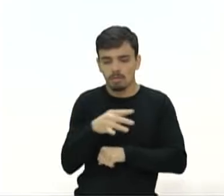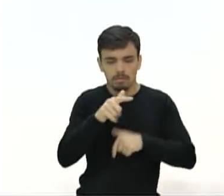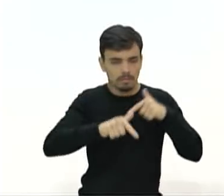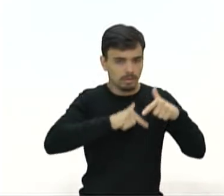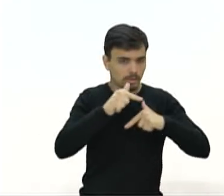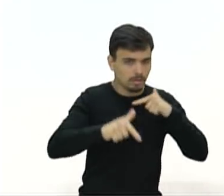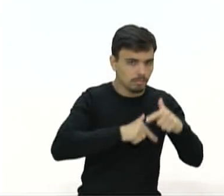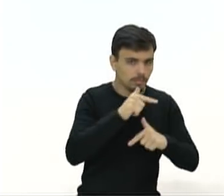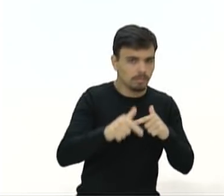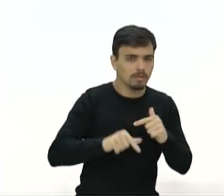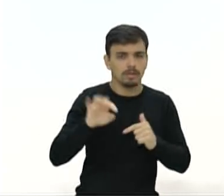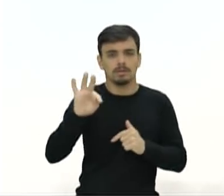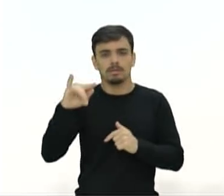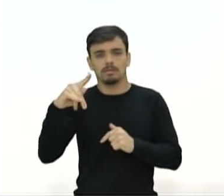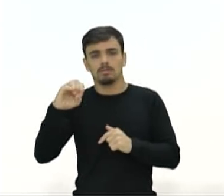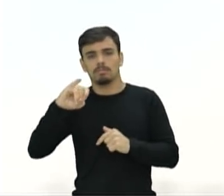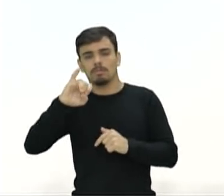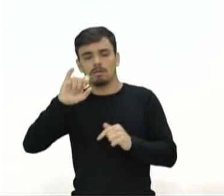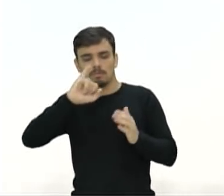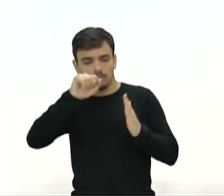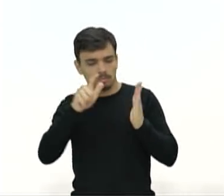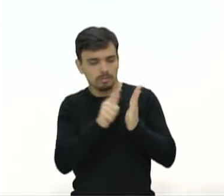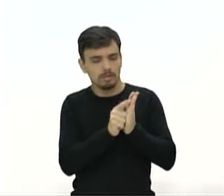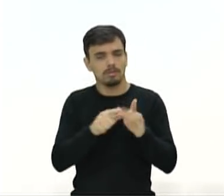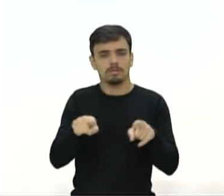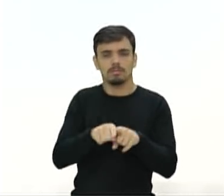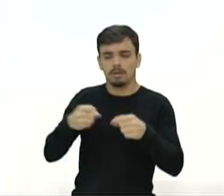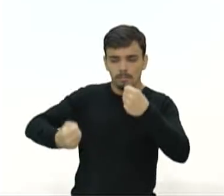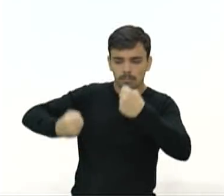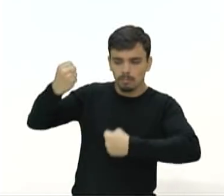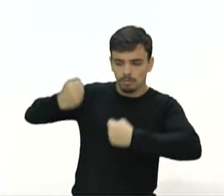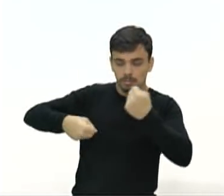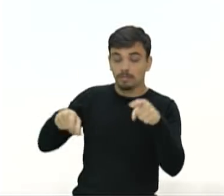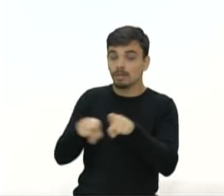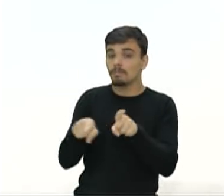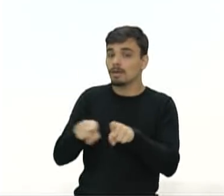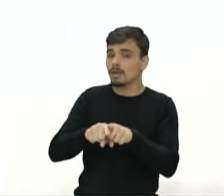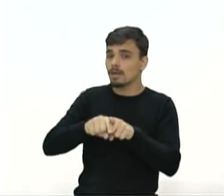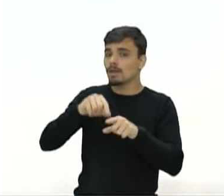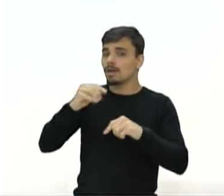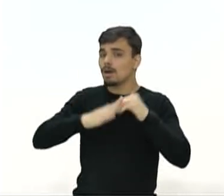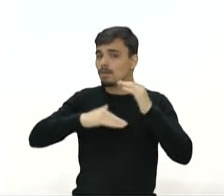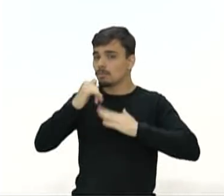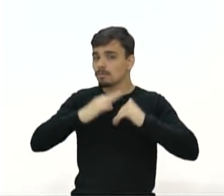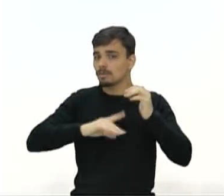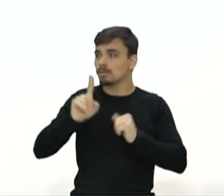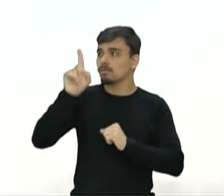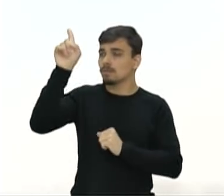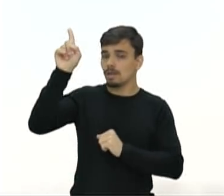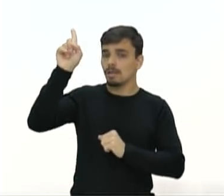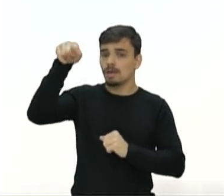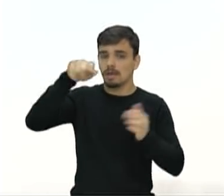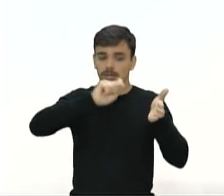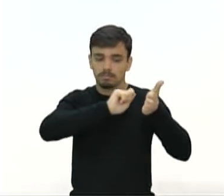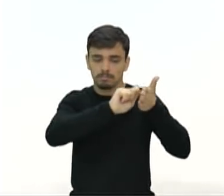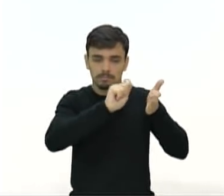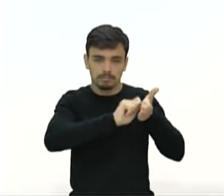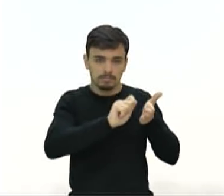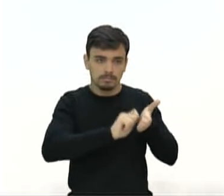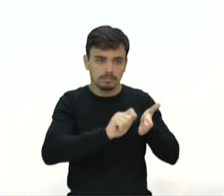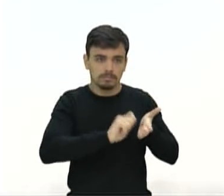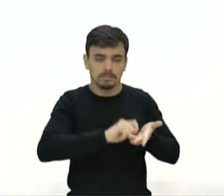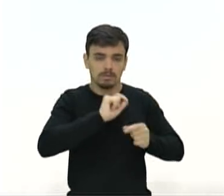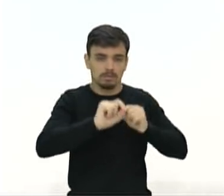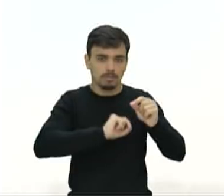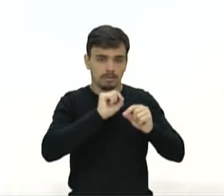né? Tipógrafo, jornaleiro, motorista, e inclusive a profissão que o Machado tem, e escritor. Então, certas